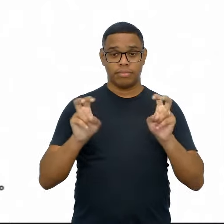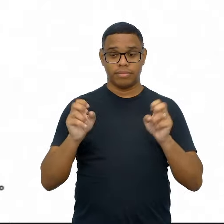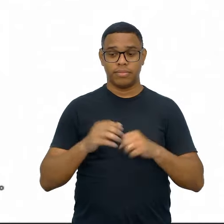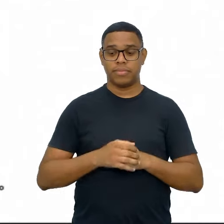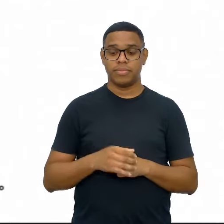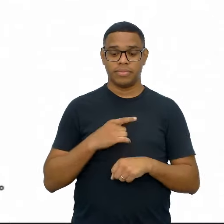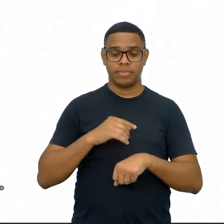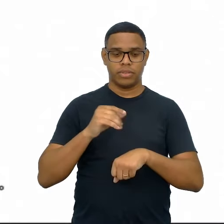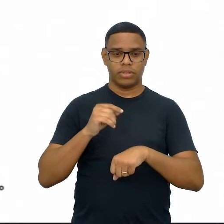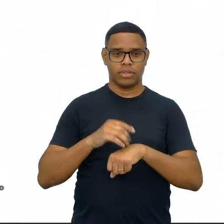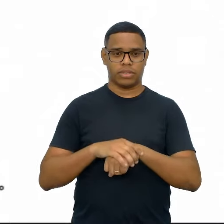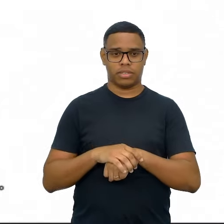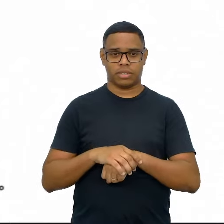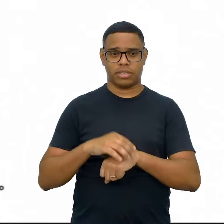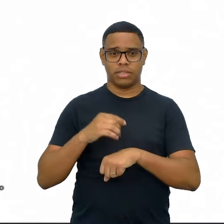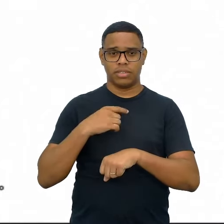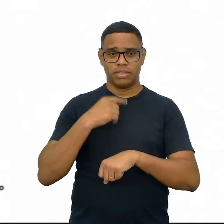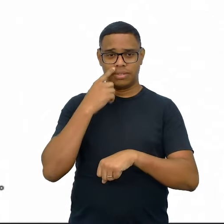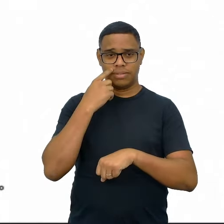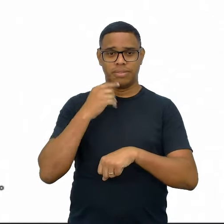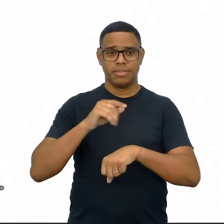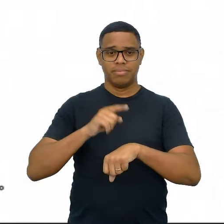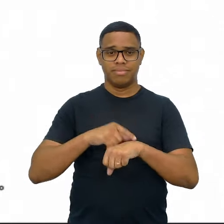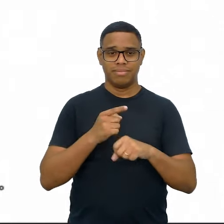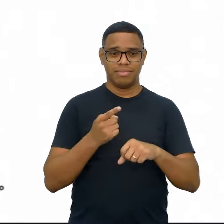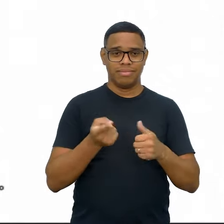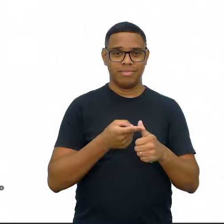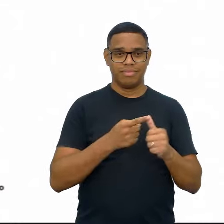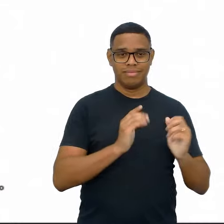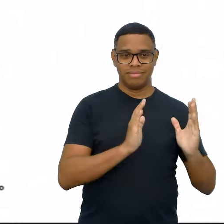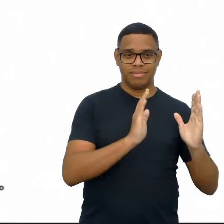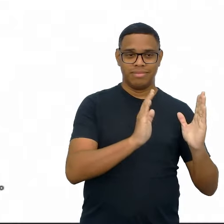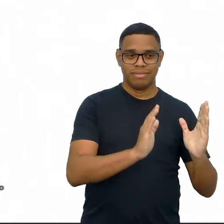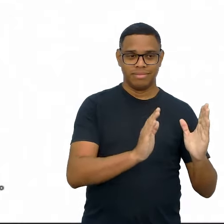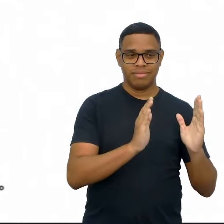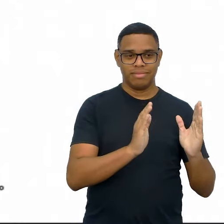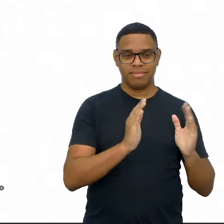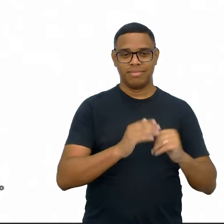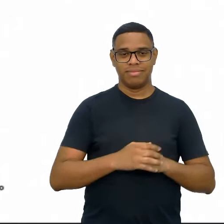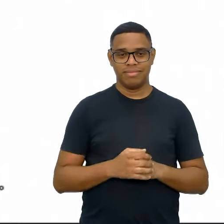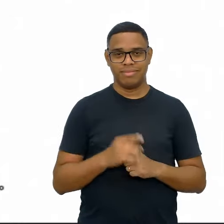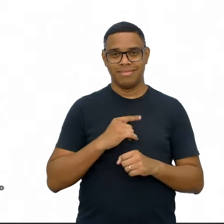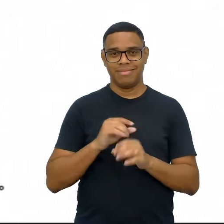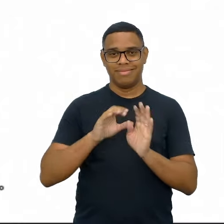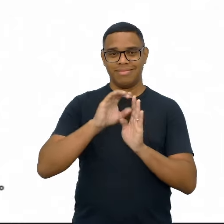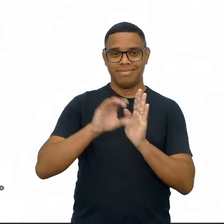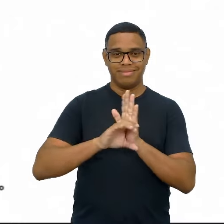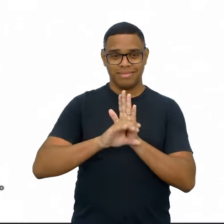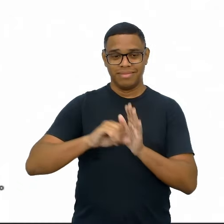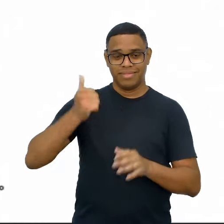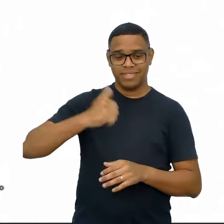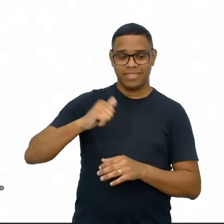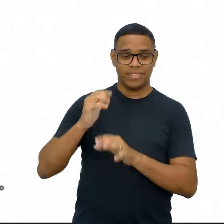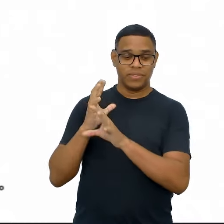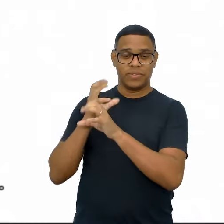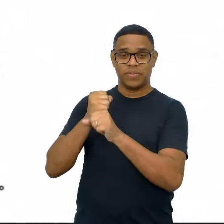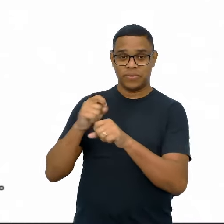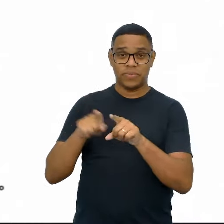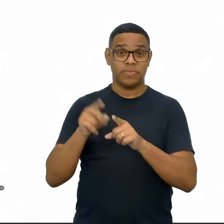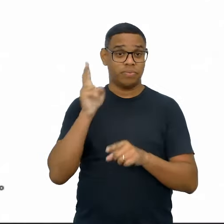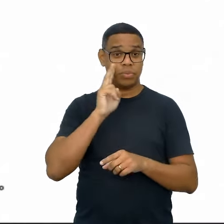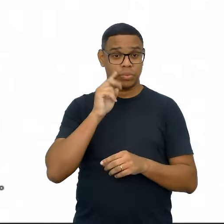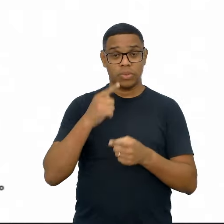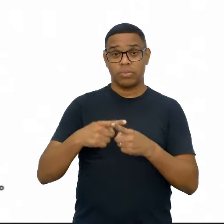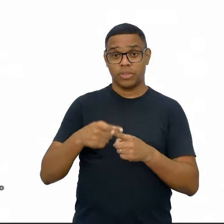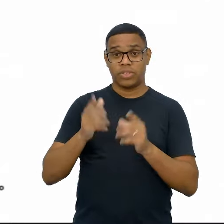alguns momentos, né, então no primeiro momento nós vamos recuperar os conceitos de avaliação, né, recuperar porque